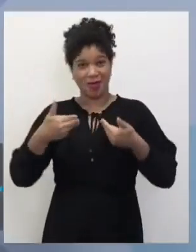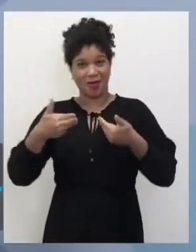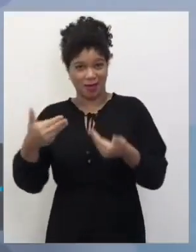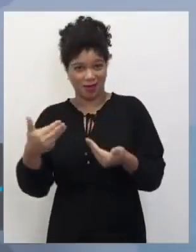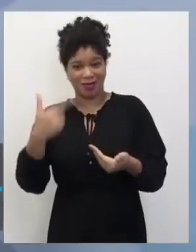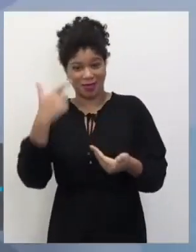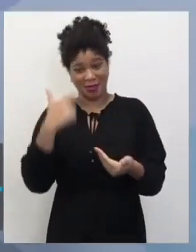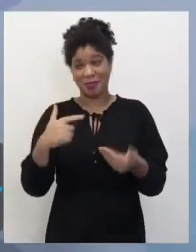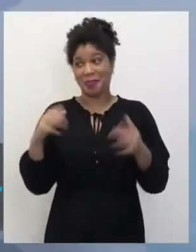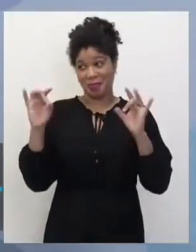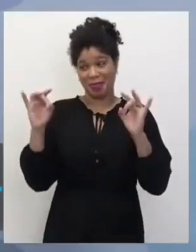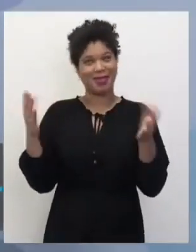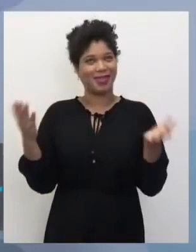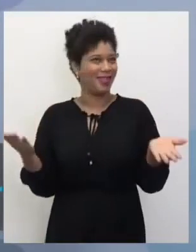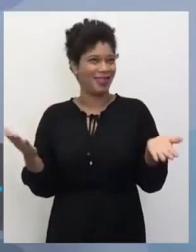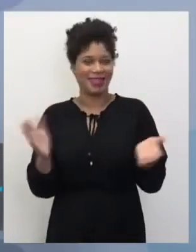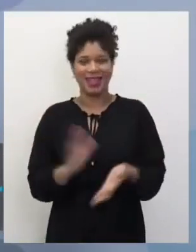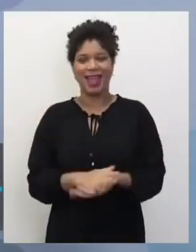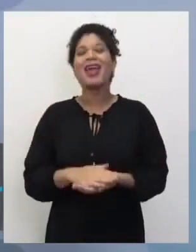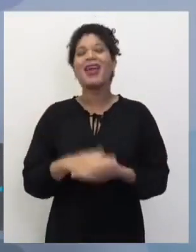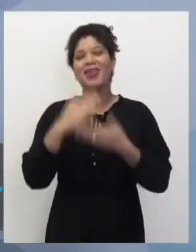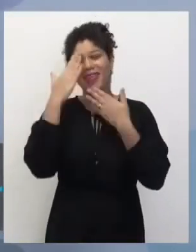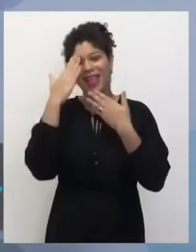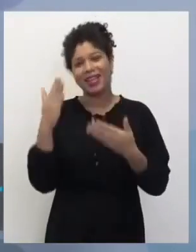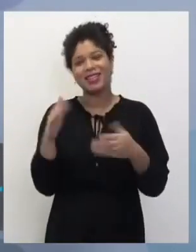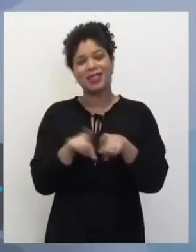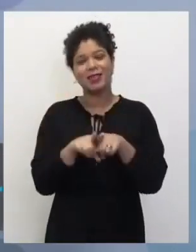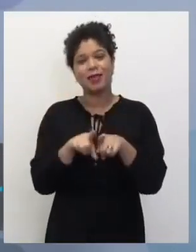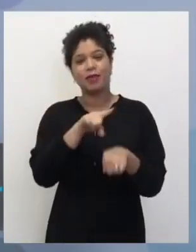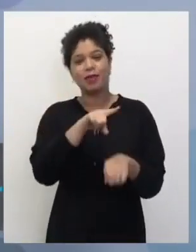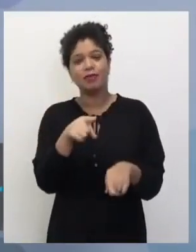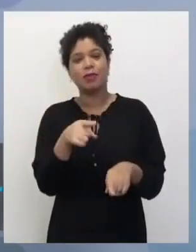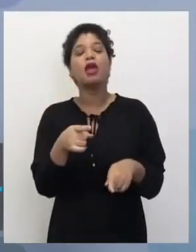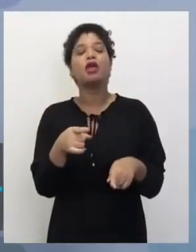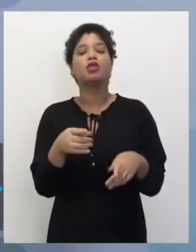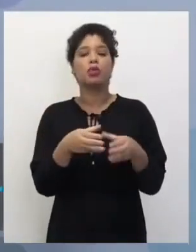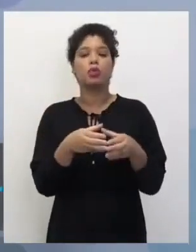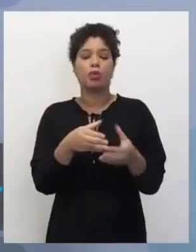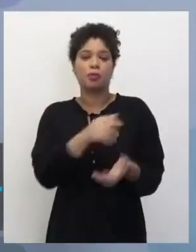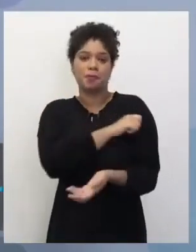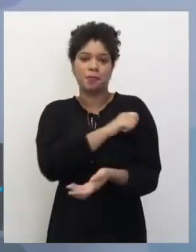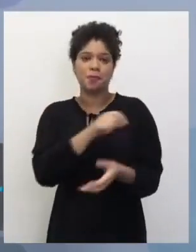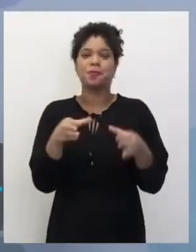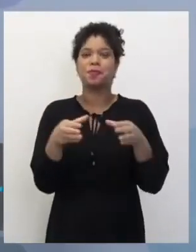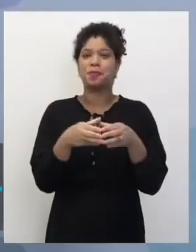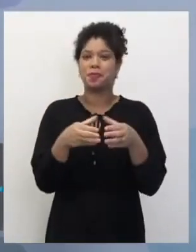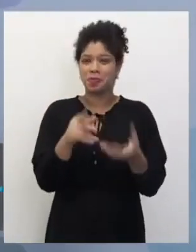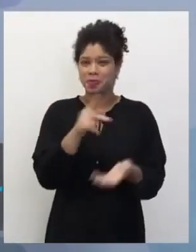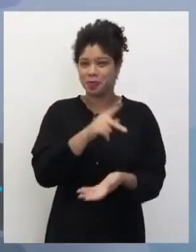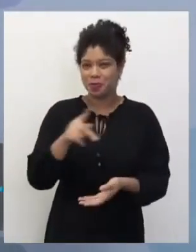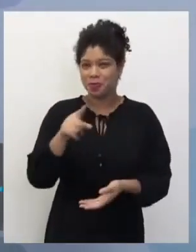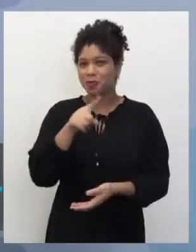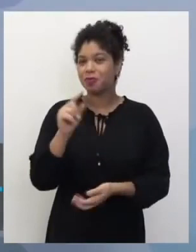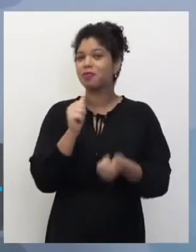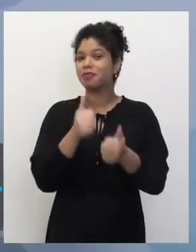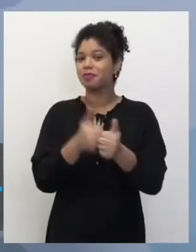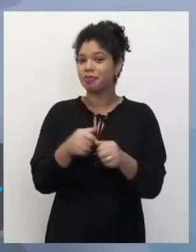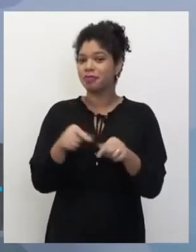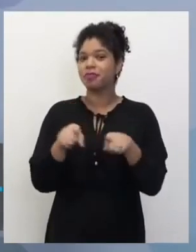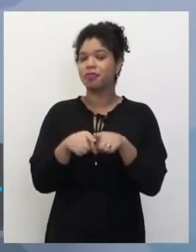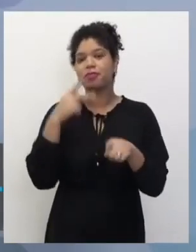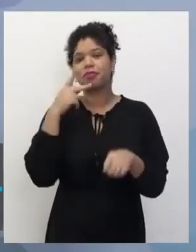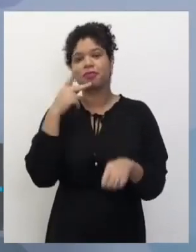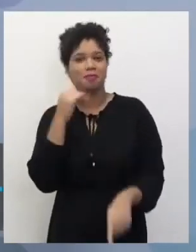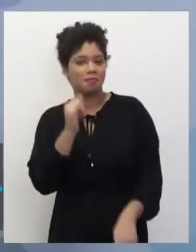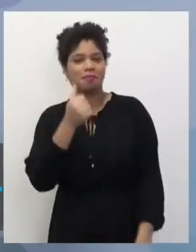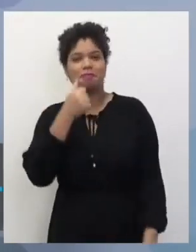dar as boas-vindas a você, estudante, aos professores aí que estão acompanhando, claro, aqueles responsáveis que possam também estar